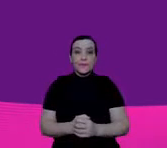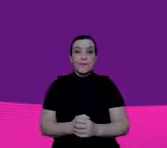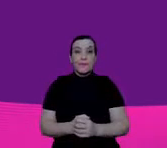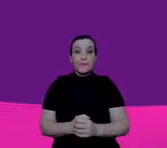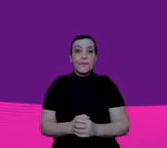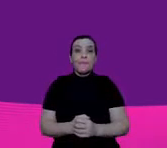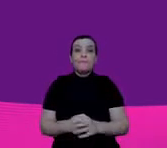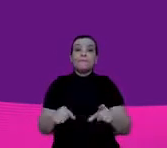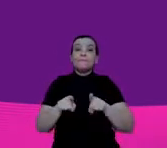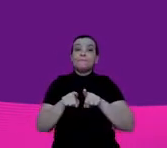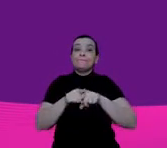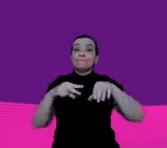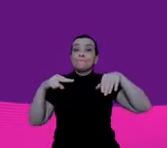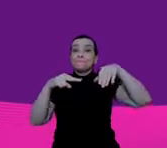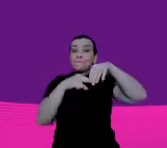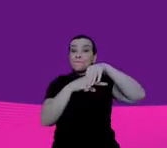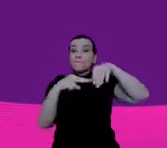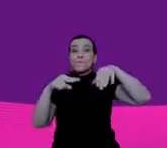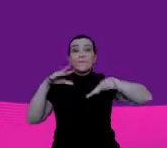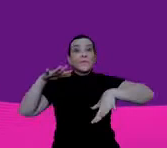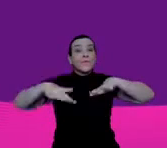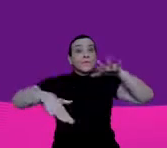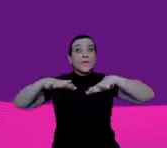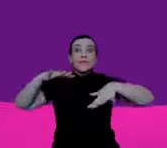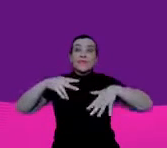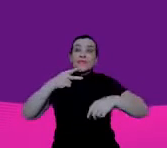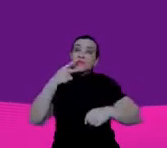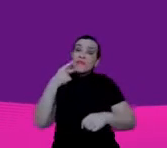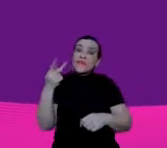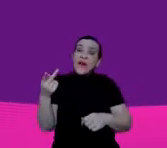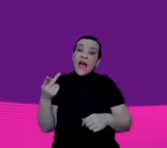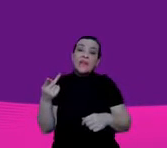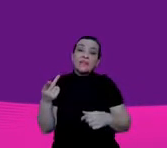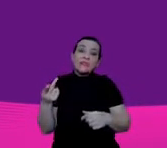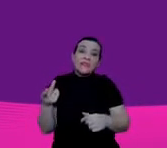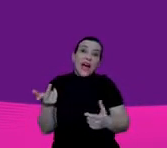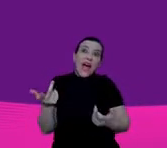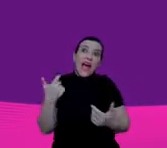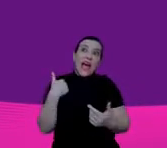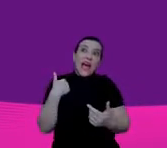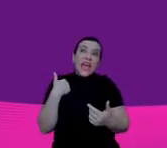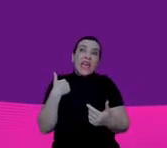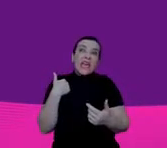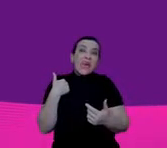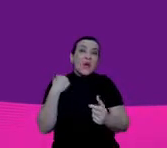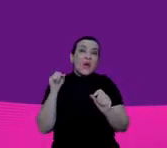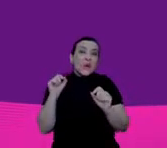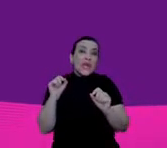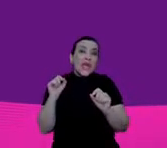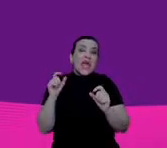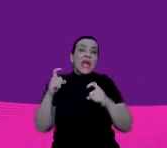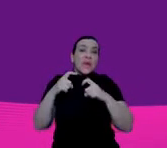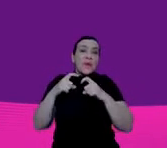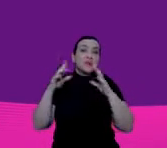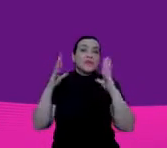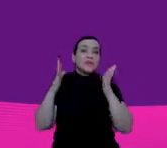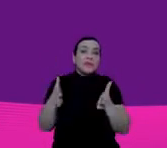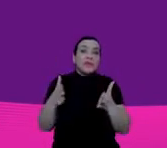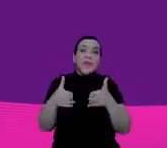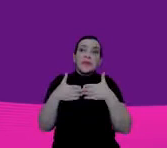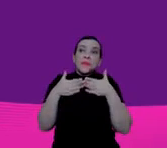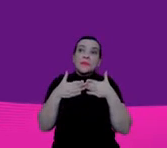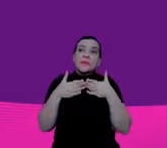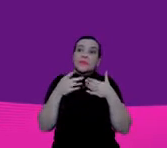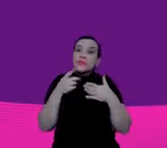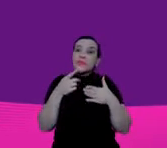recebe pacientes falando assim, não é incomum também, ah, doutora, o médico me viu, me pediu uma ressonância e depois que ele viu a ressonância, ele falou que eu